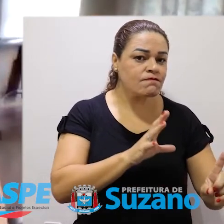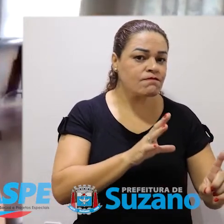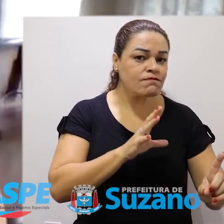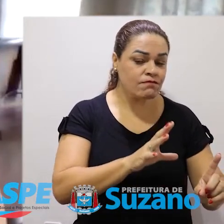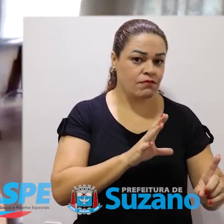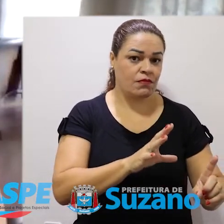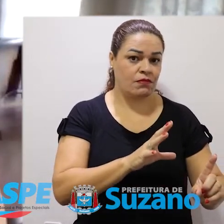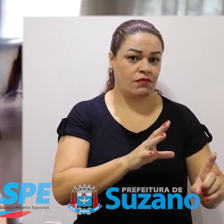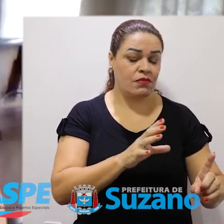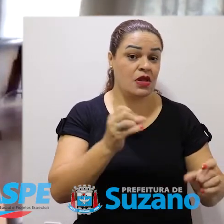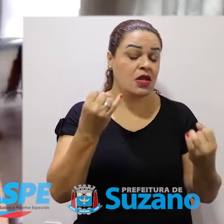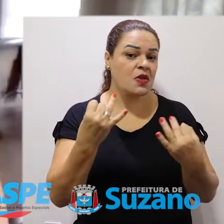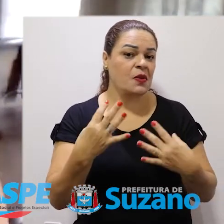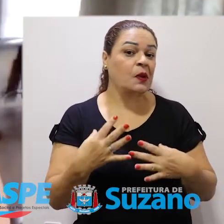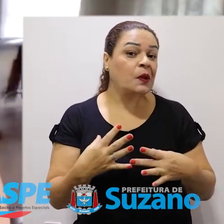é dizer,